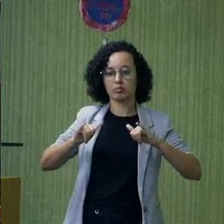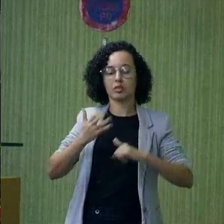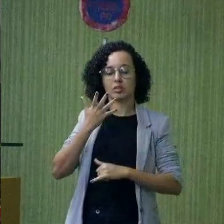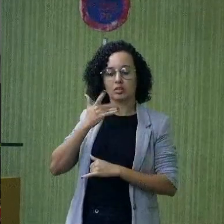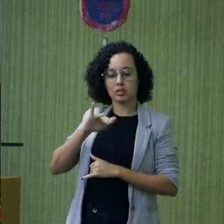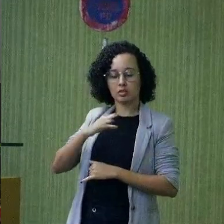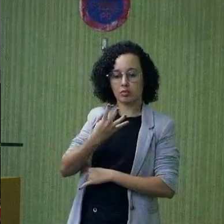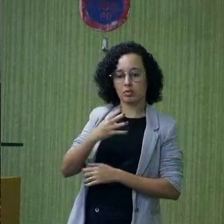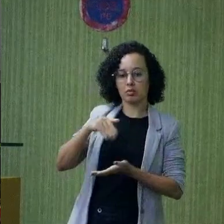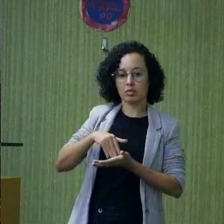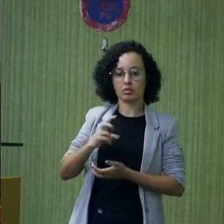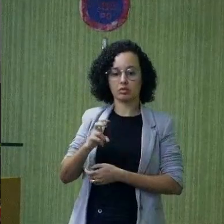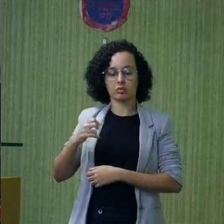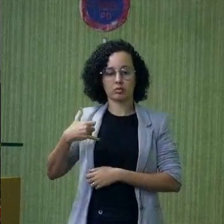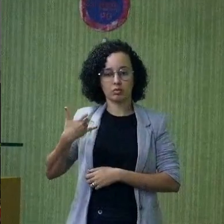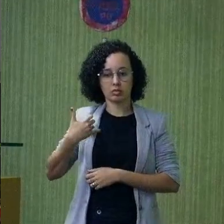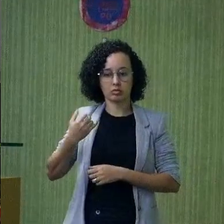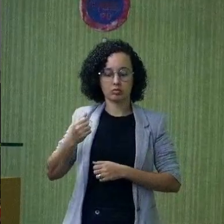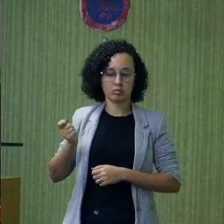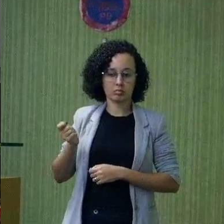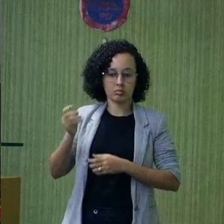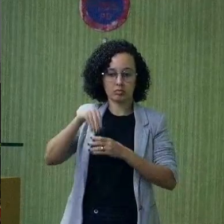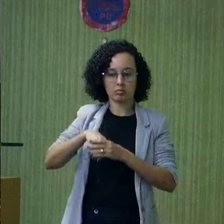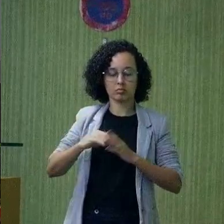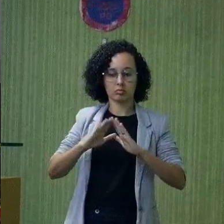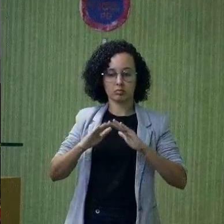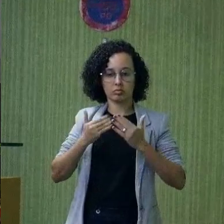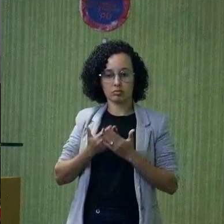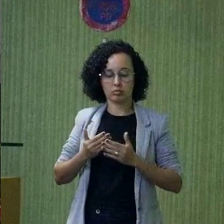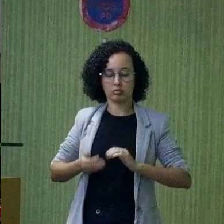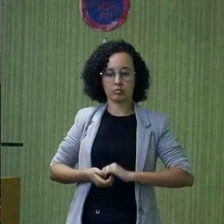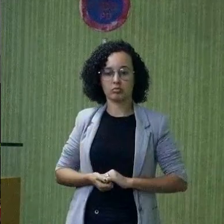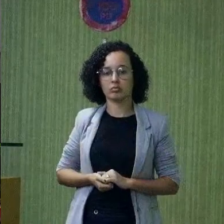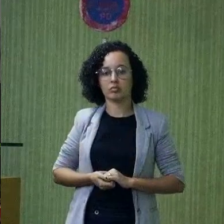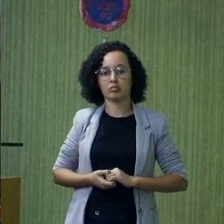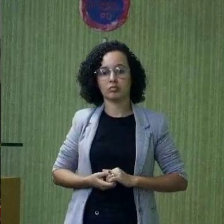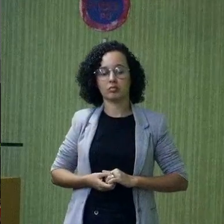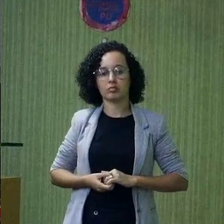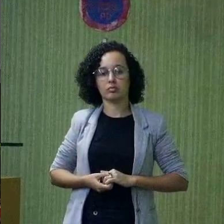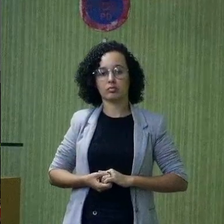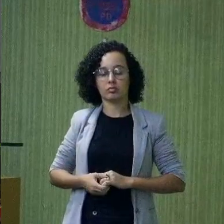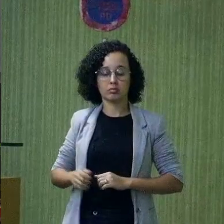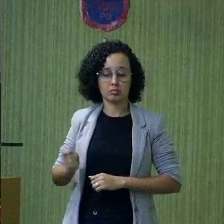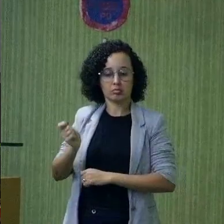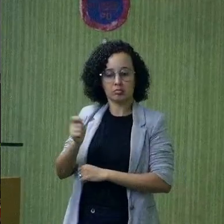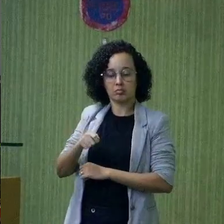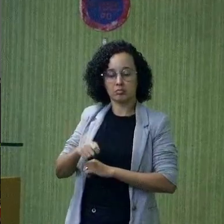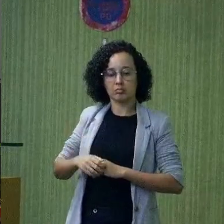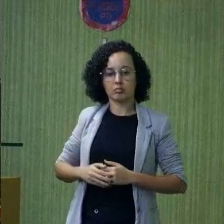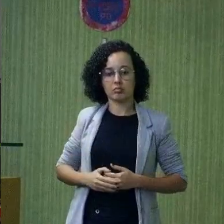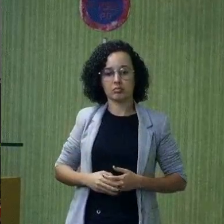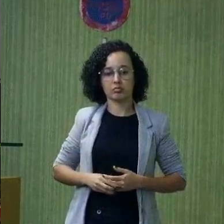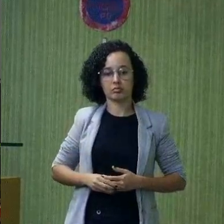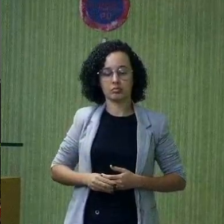X Ele tem isso dentro da sua do seu perfil de atuação do seu PJ isso pode ser conseguido